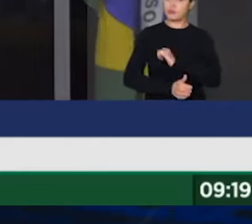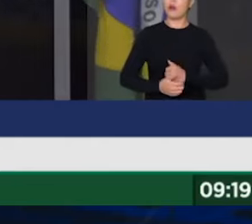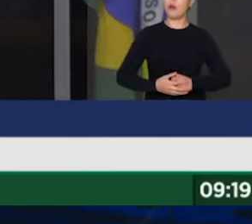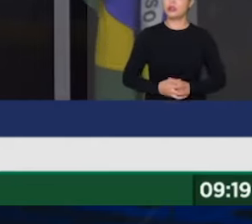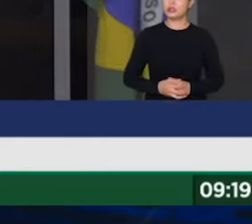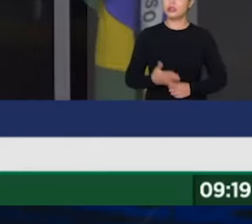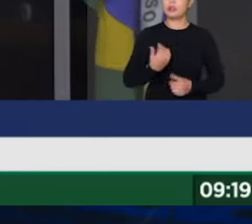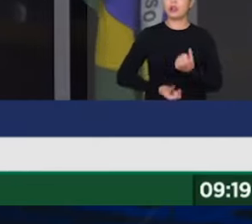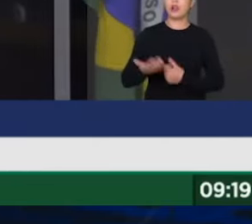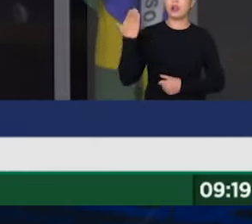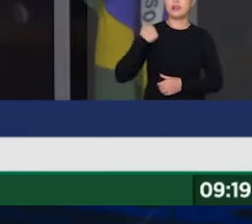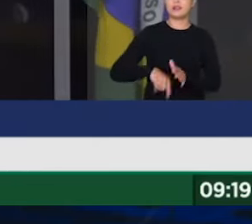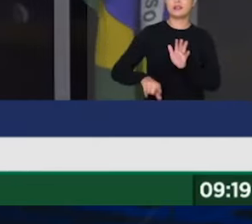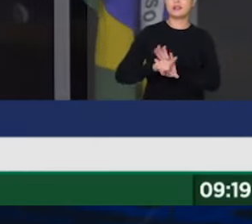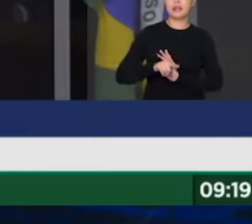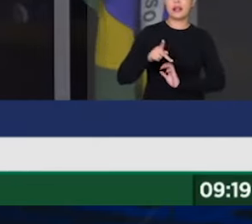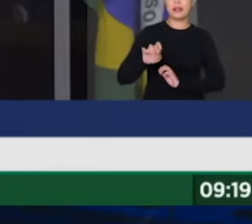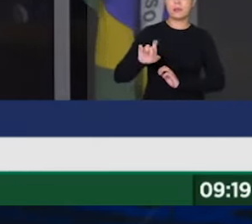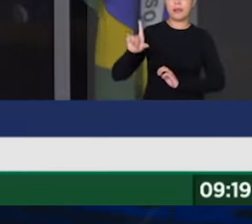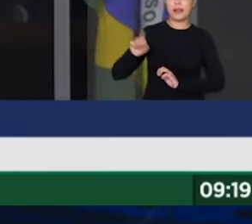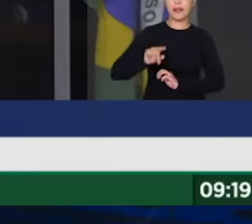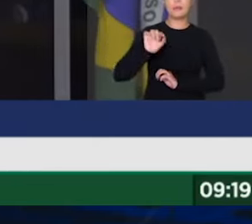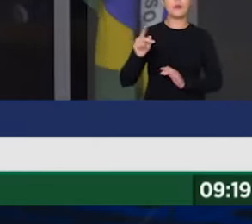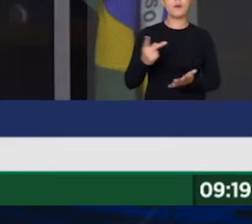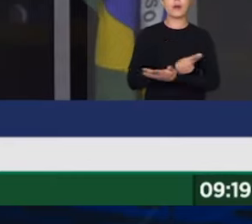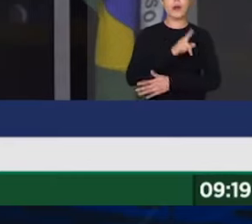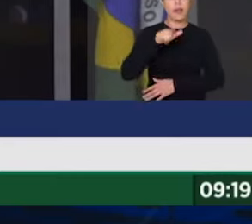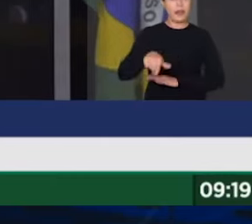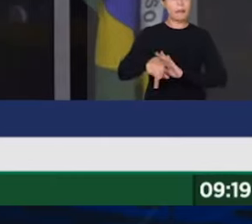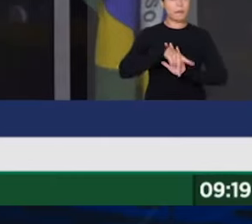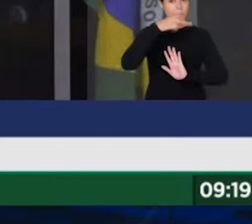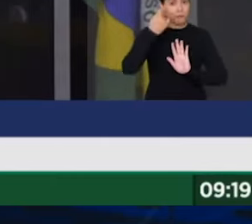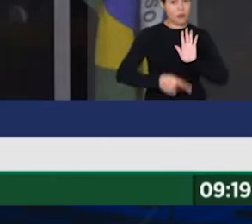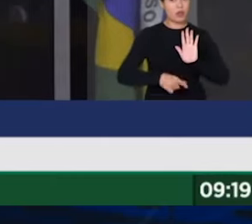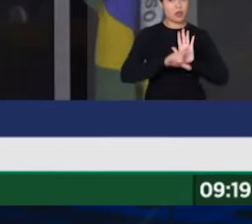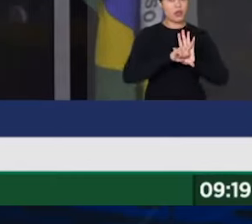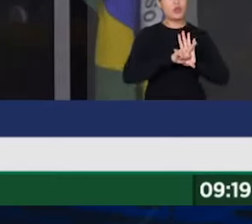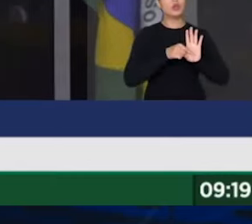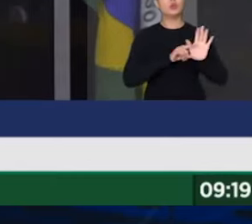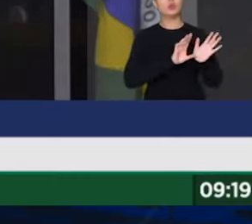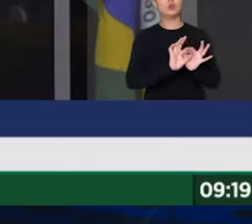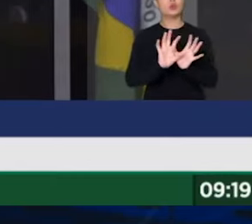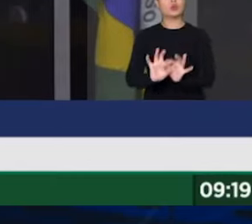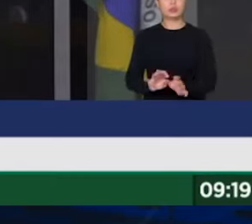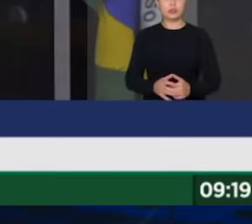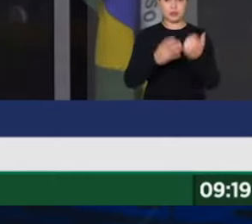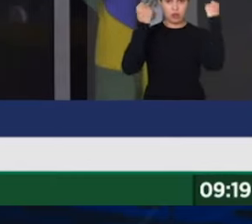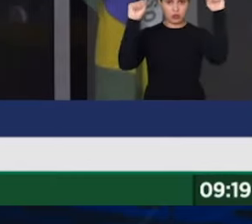de Desporto tem como cereja do bolo a obrigatoriedade da educação física no ensino básico. Não